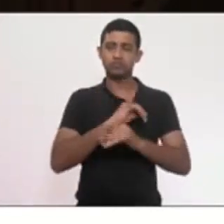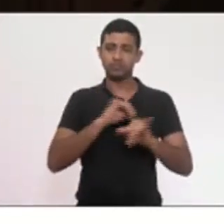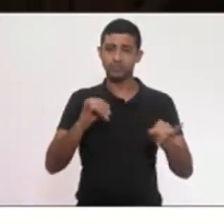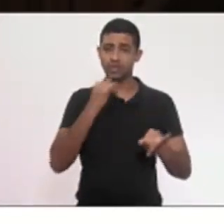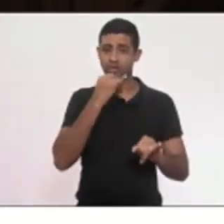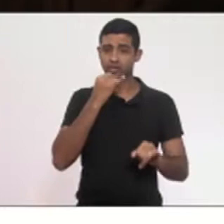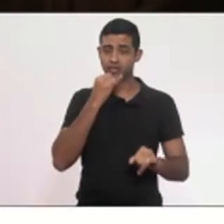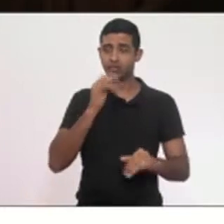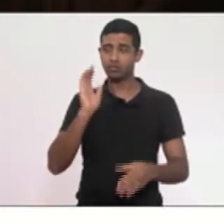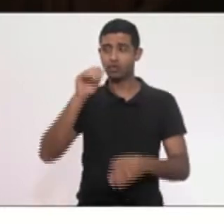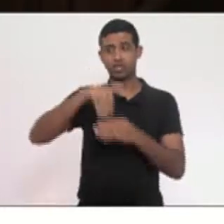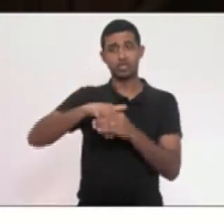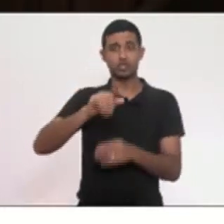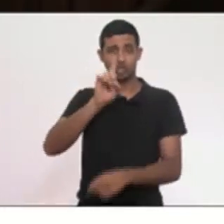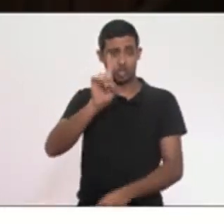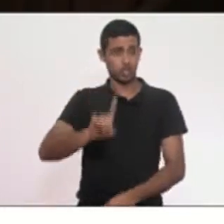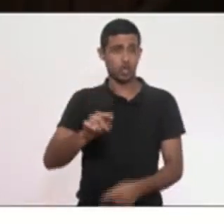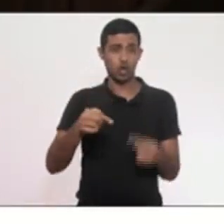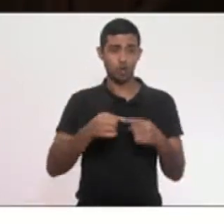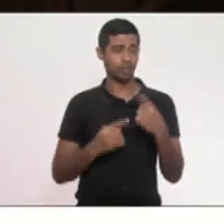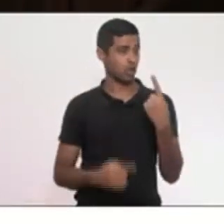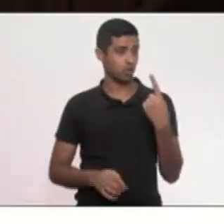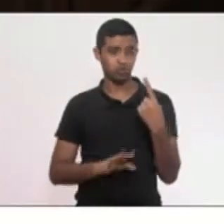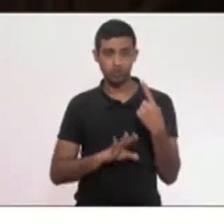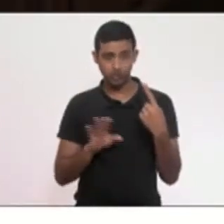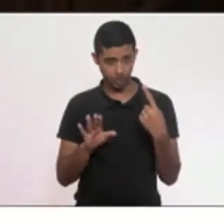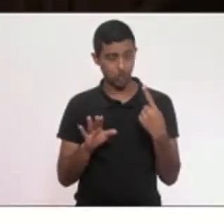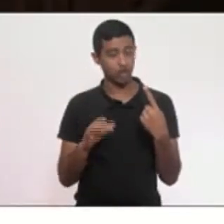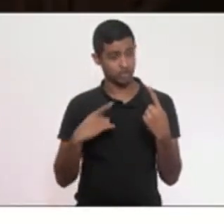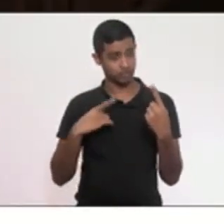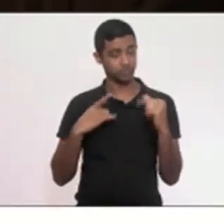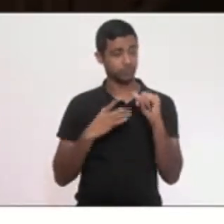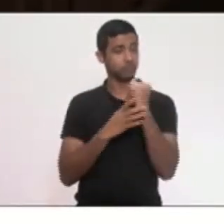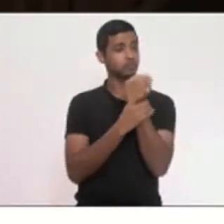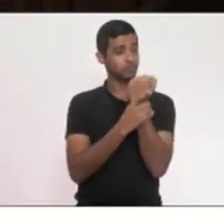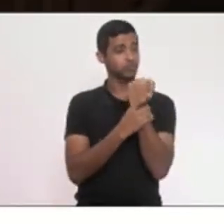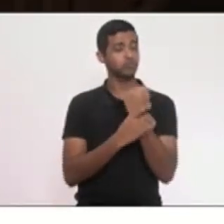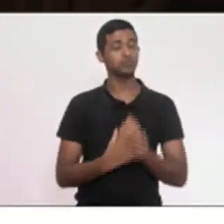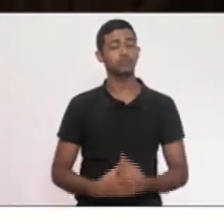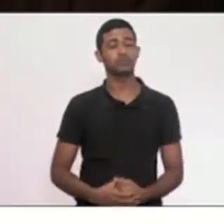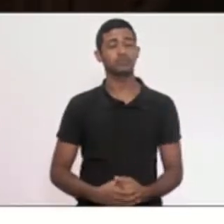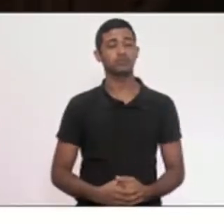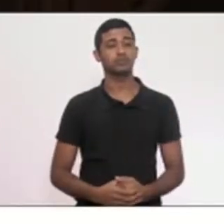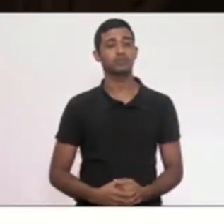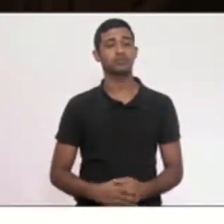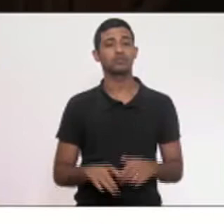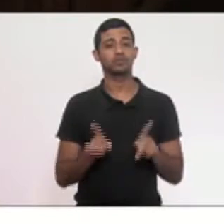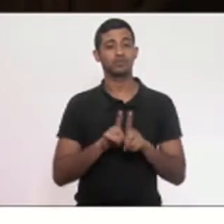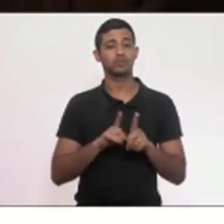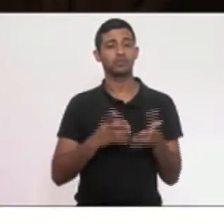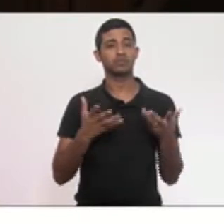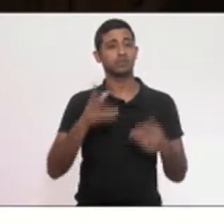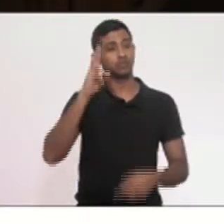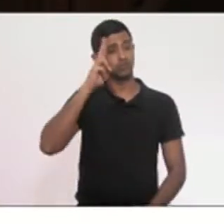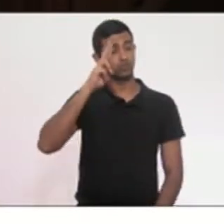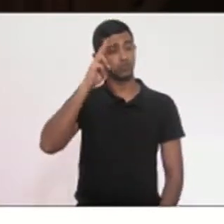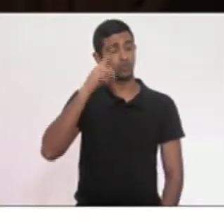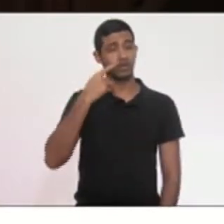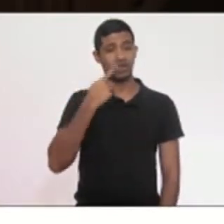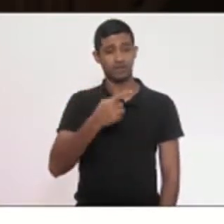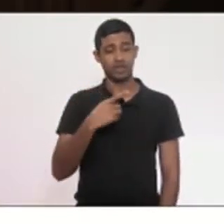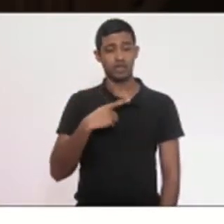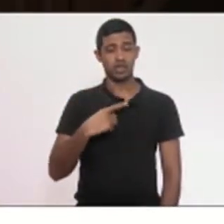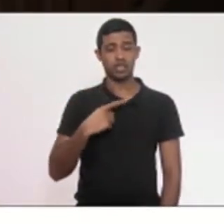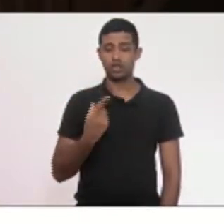diretores é apenas um deles, mas é um deles e deve ser garantido. Além disso, eu quero lembrar, em relação ao financiamento